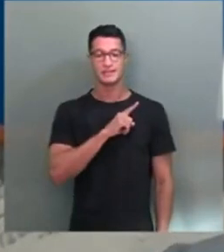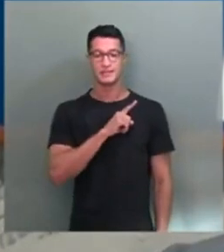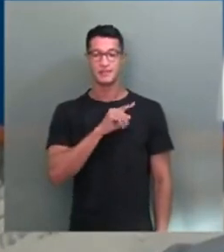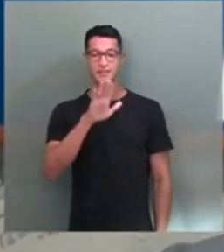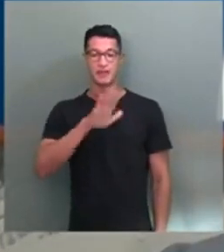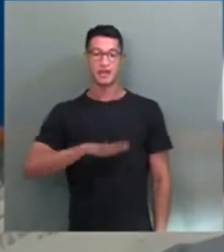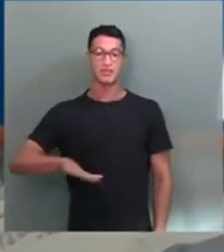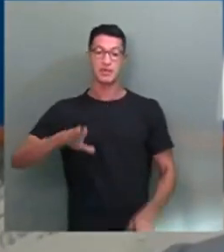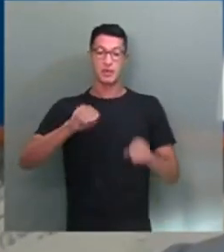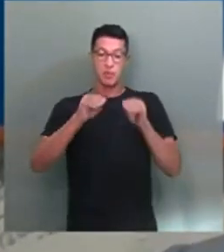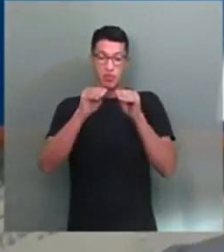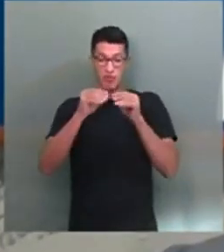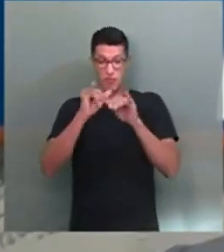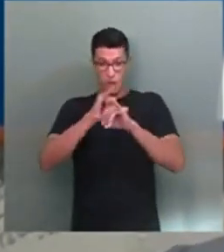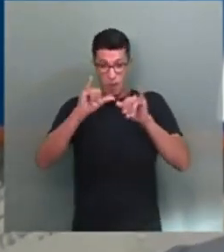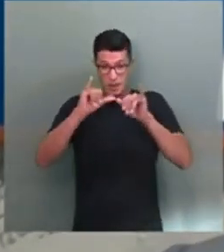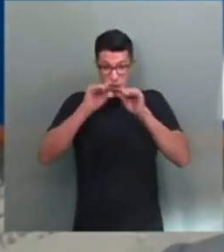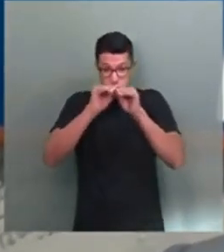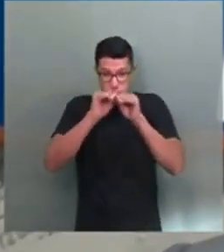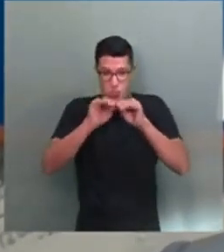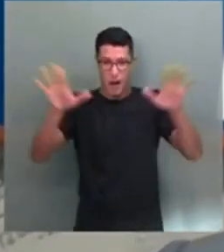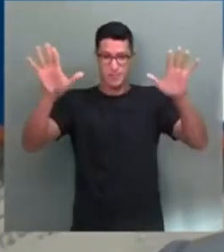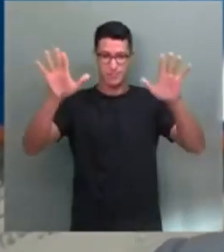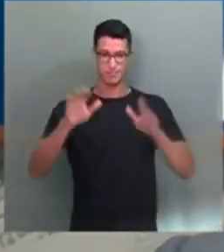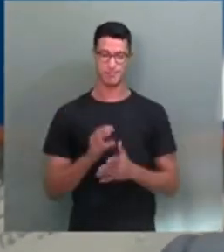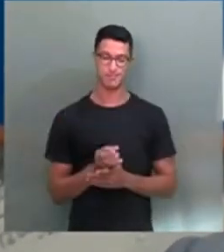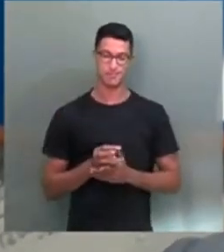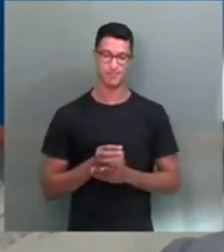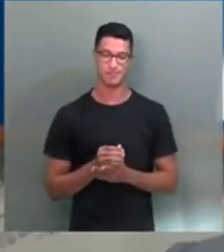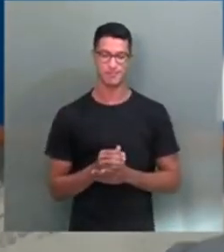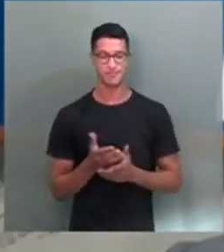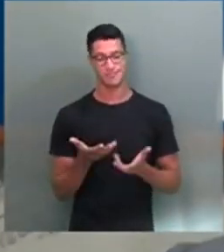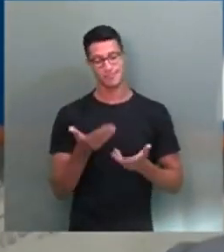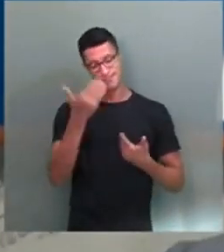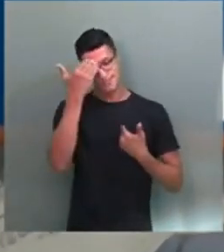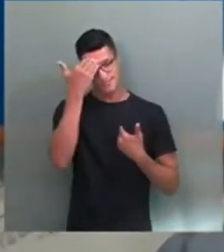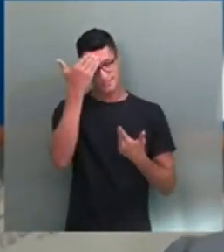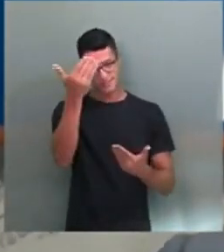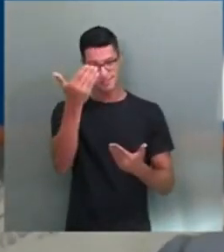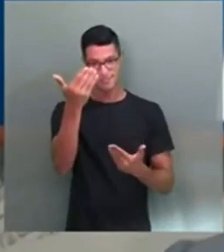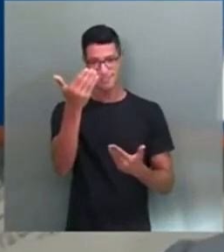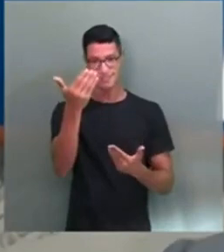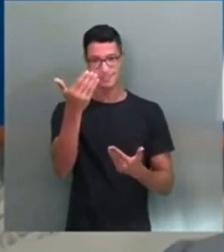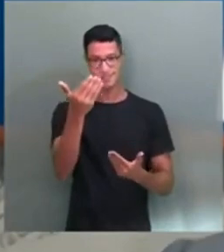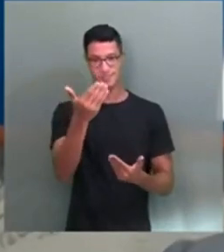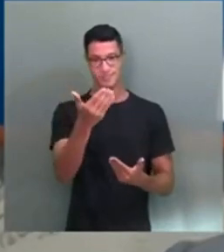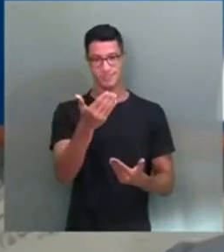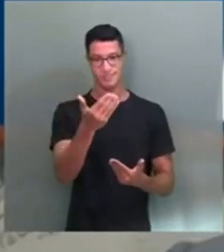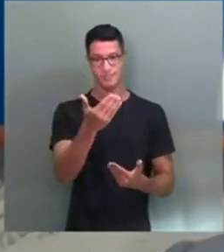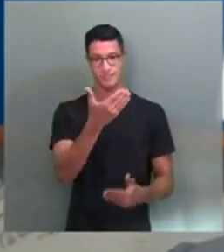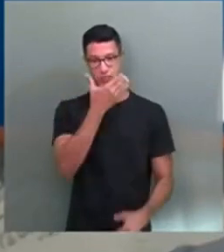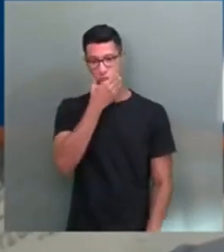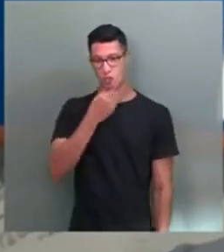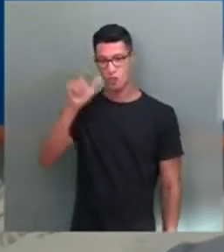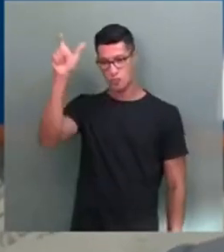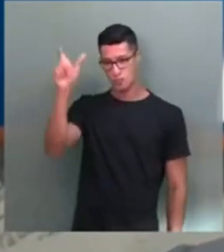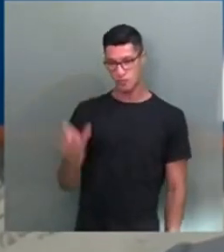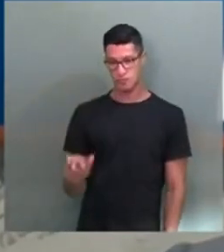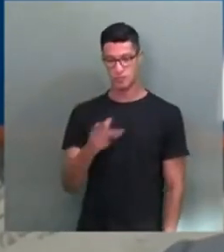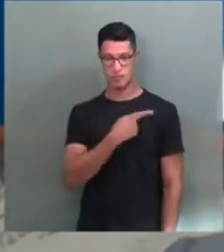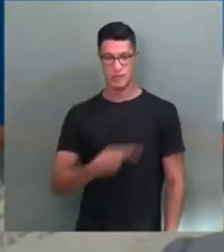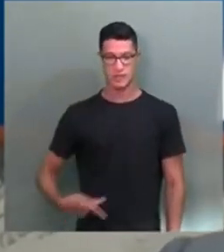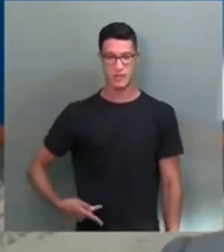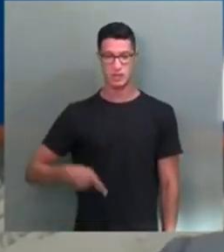são multiplicadores da informação. Quero agradecer ao homem de Estado, presidente José